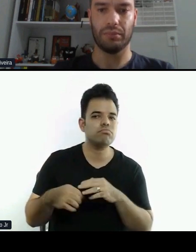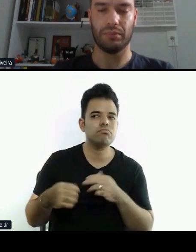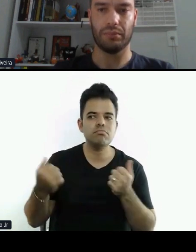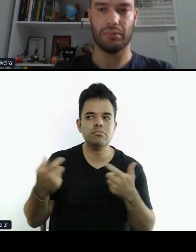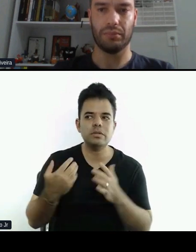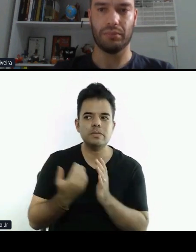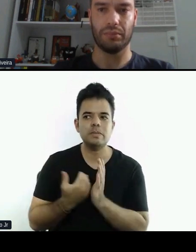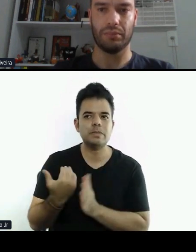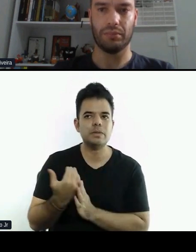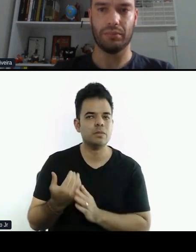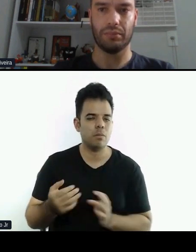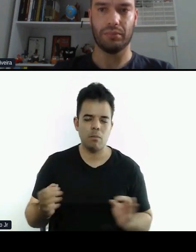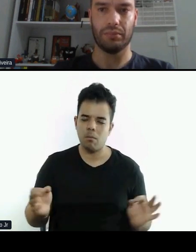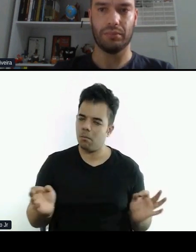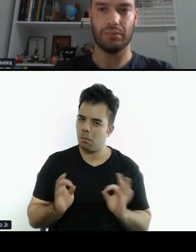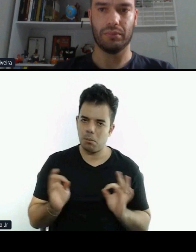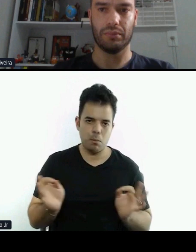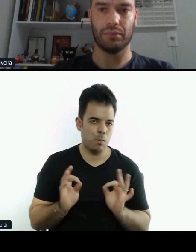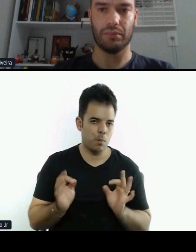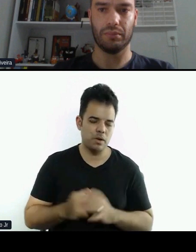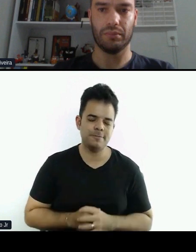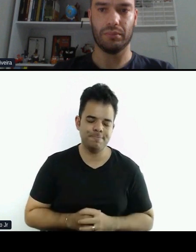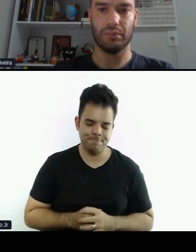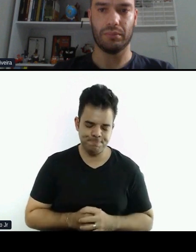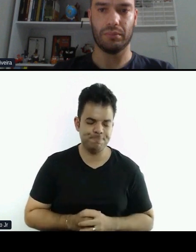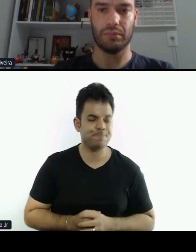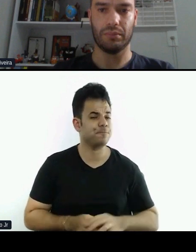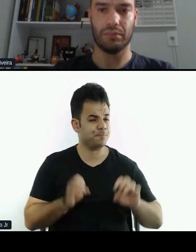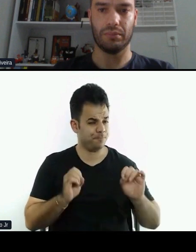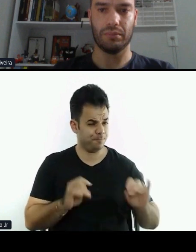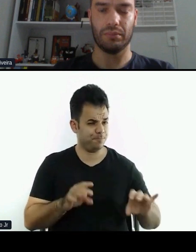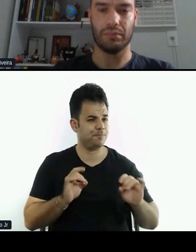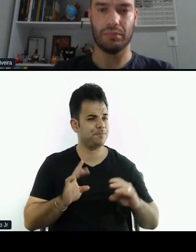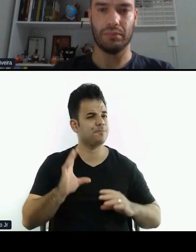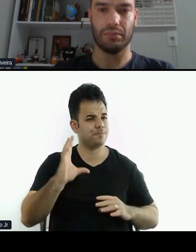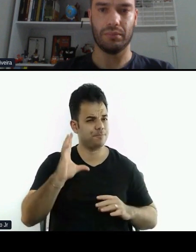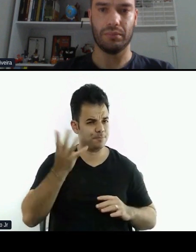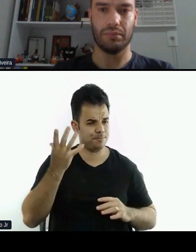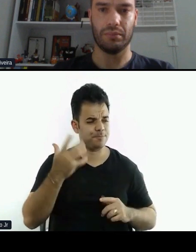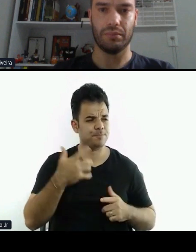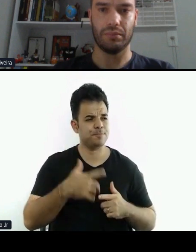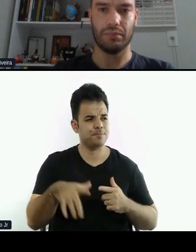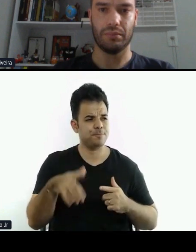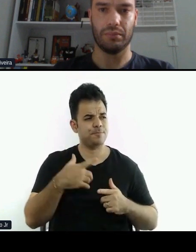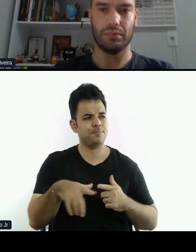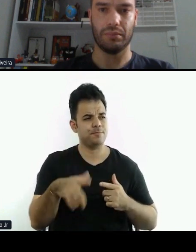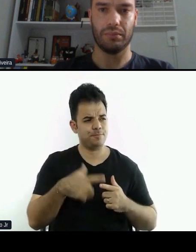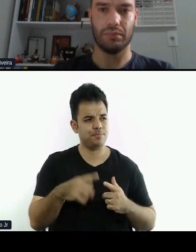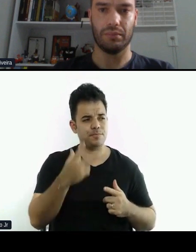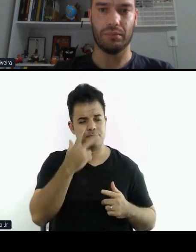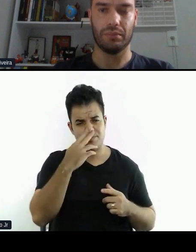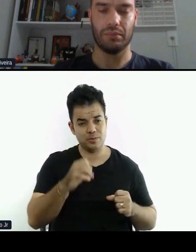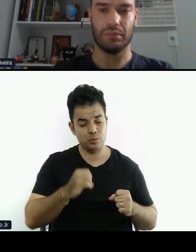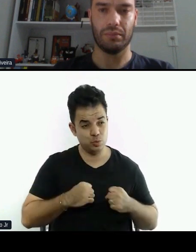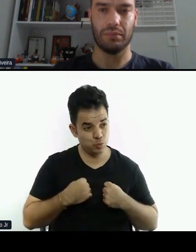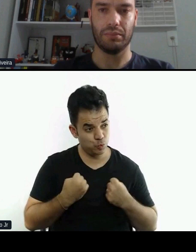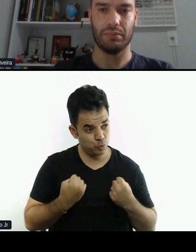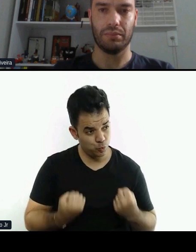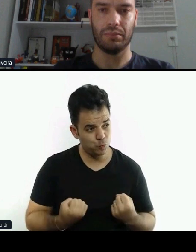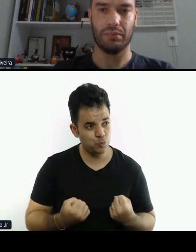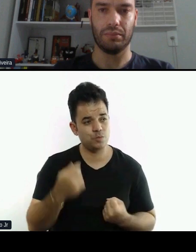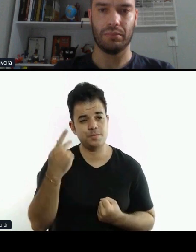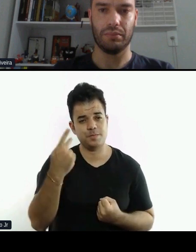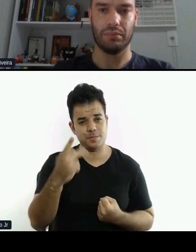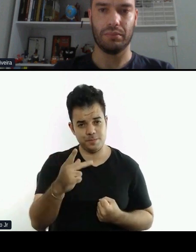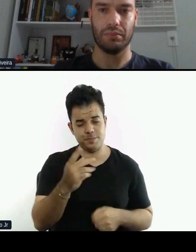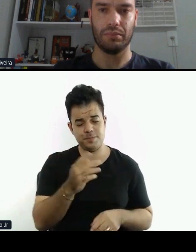essa deficiência quando chega na educação, para poder chegar até a empresa, então acaba sendo um esforço do profissional